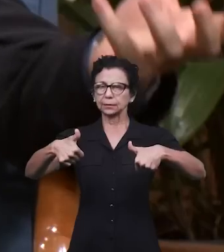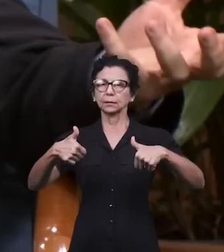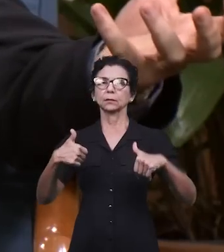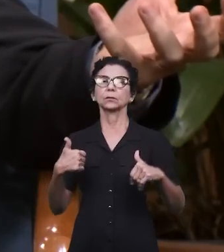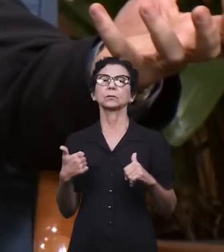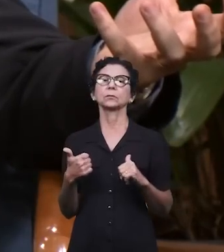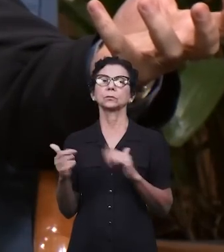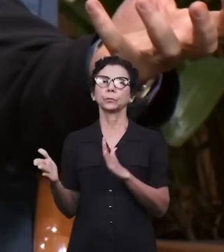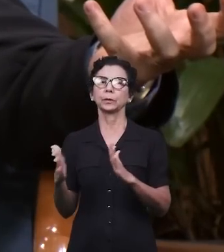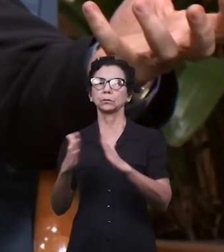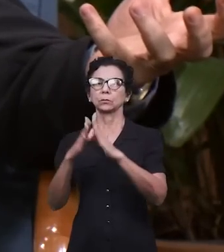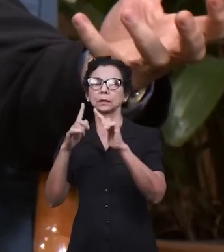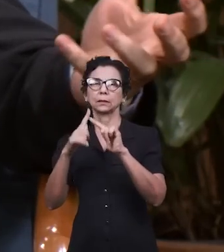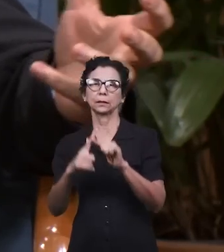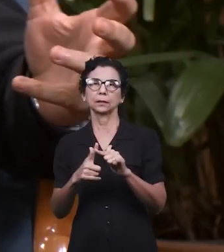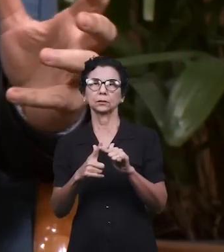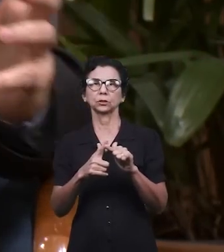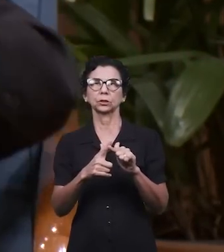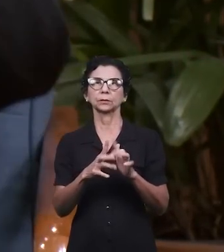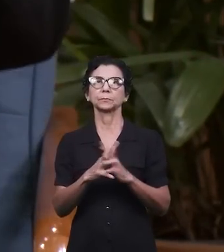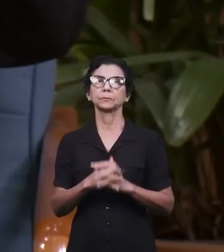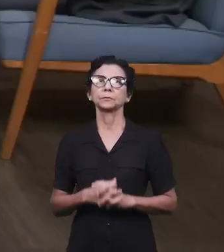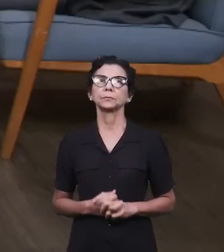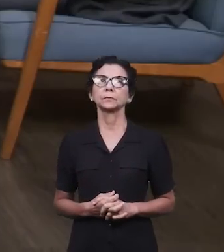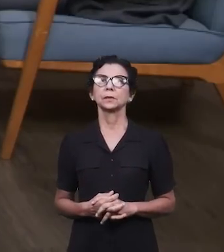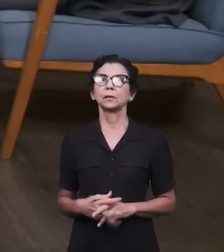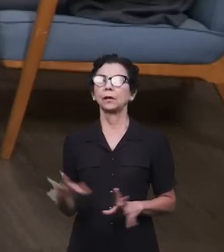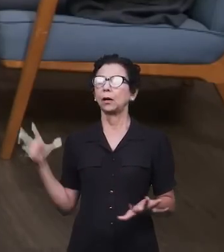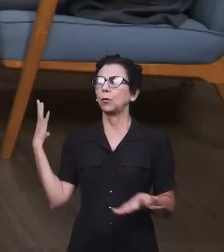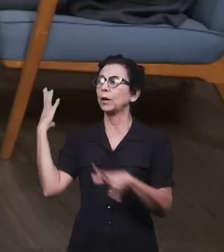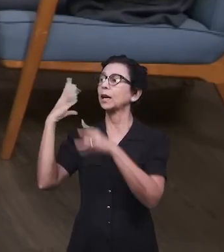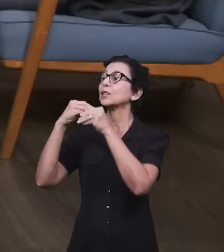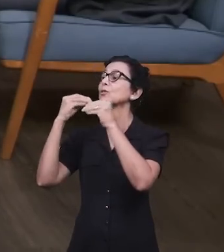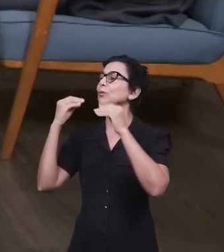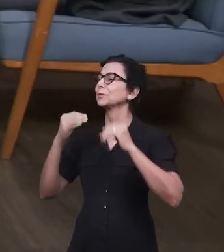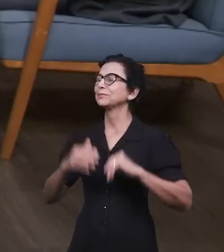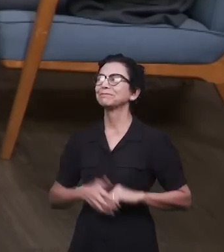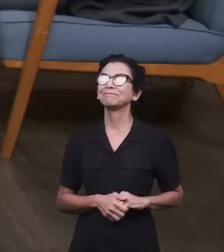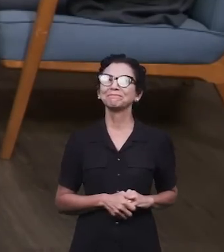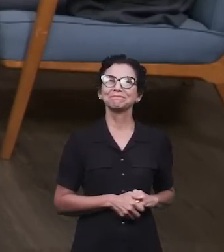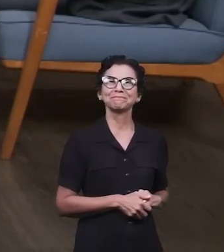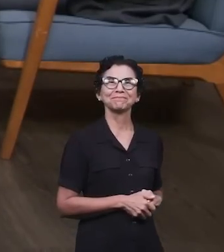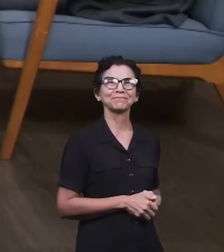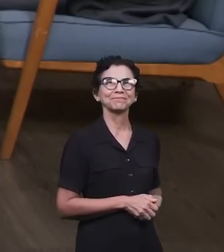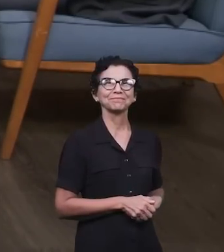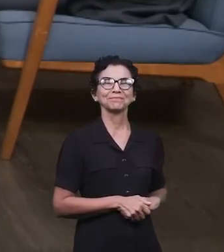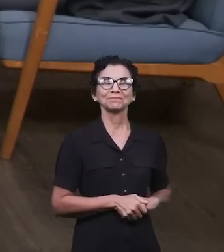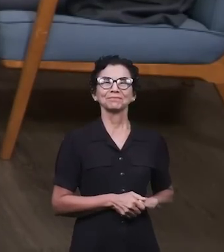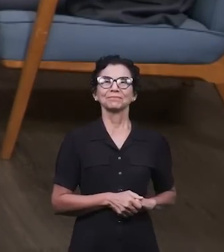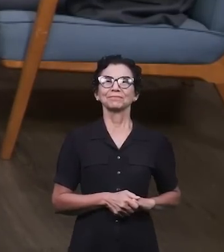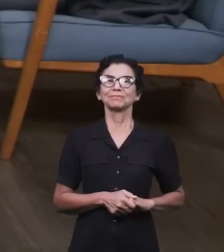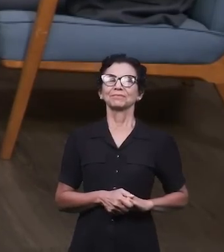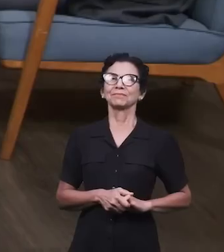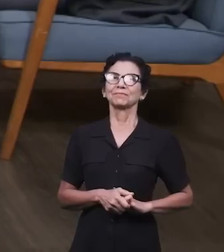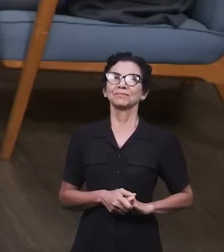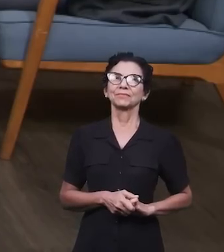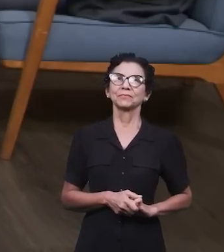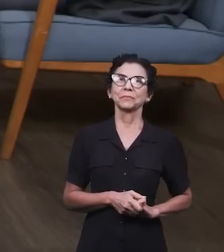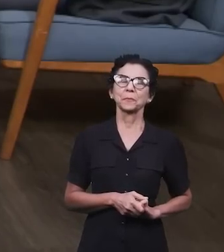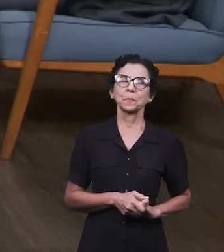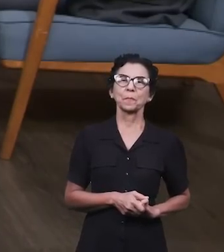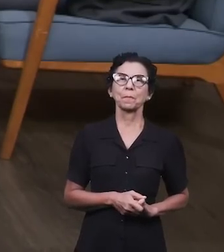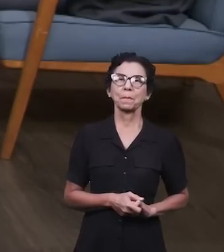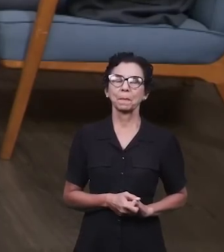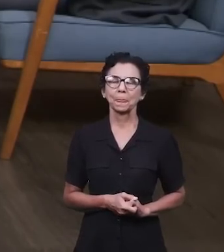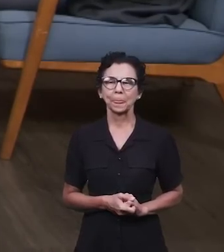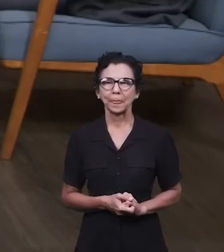agora finalizando com Laodiceia, faz um overview de tudo isso. Na verdade, eu